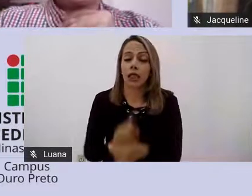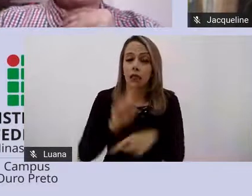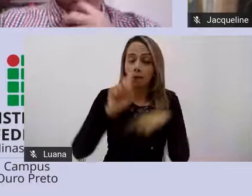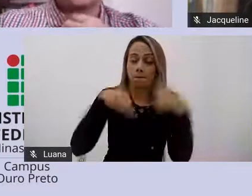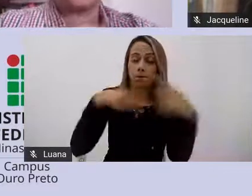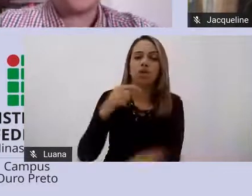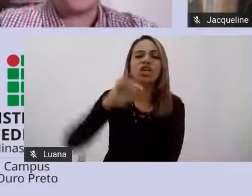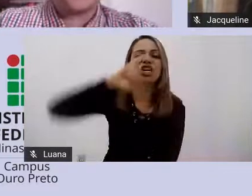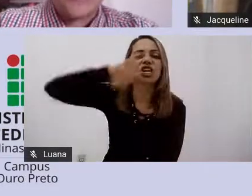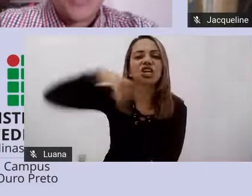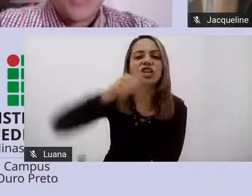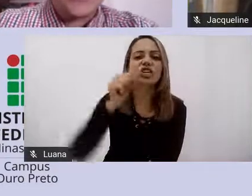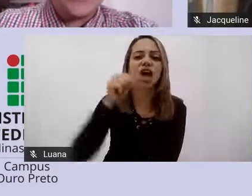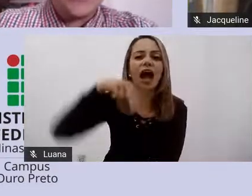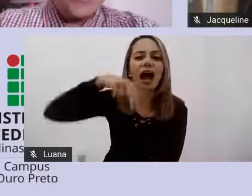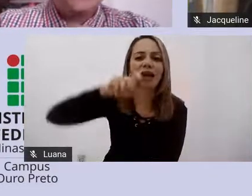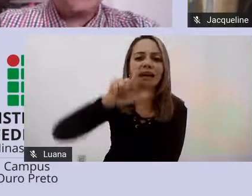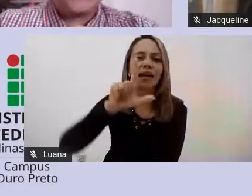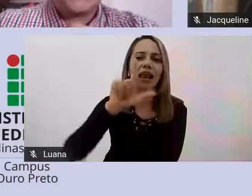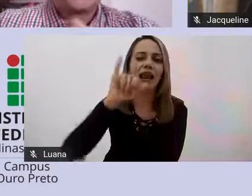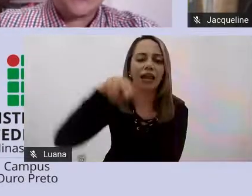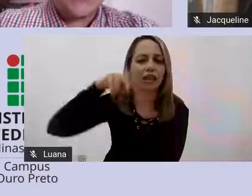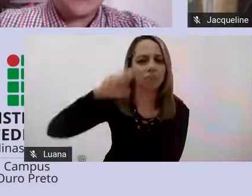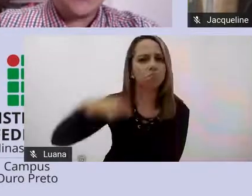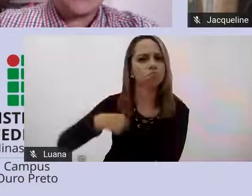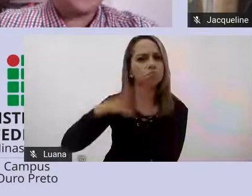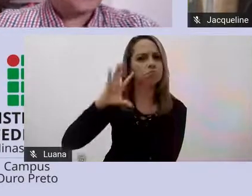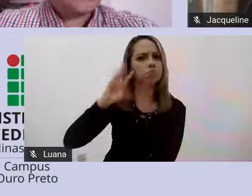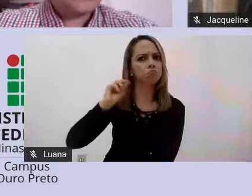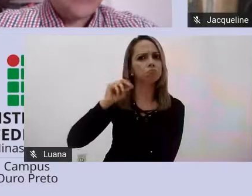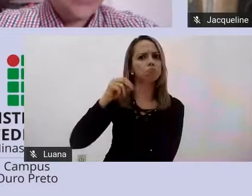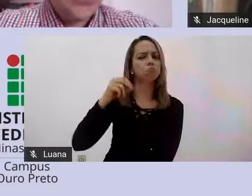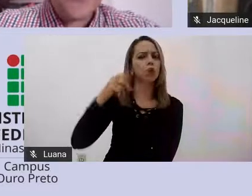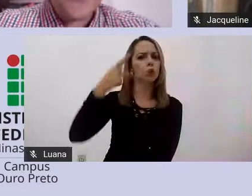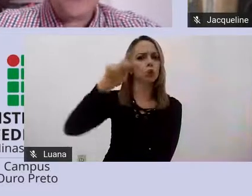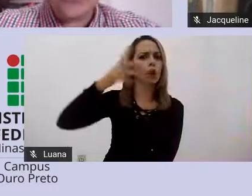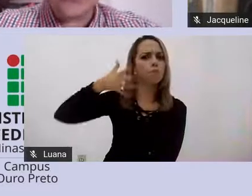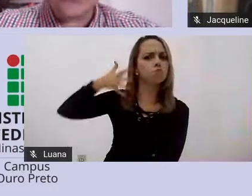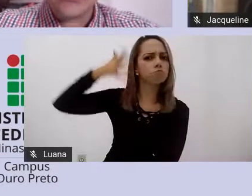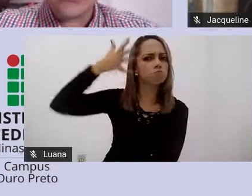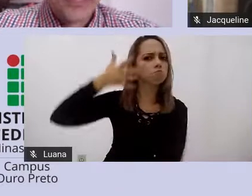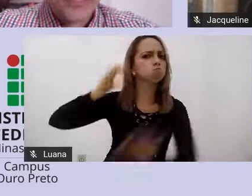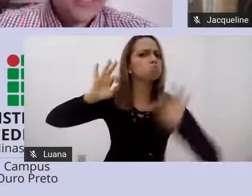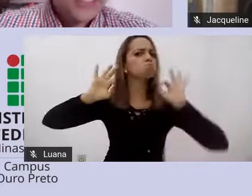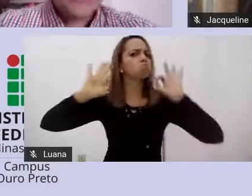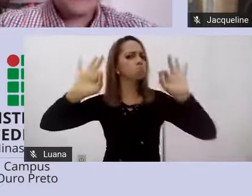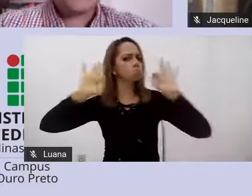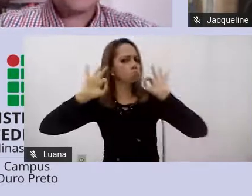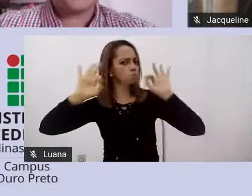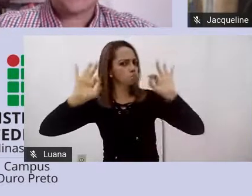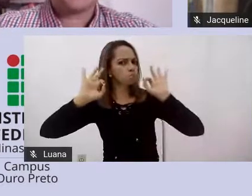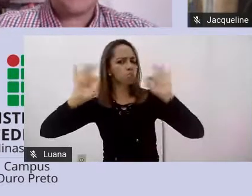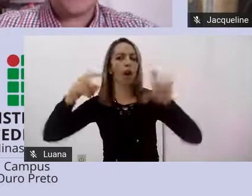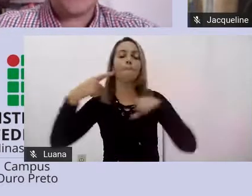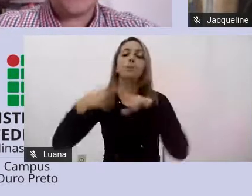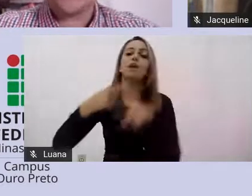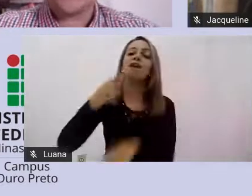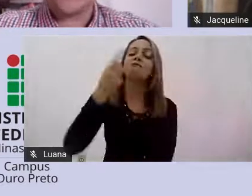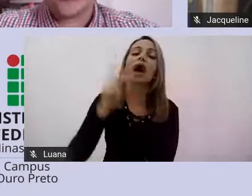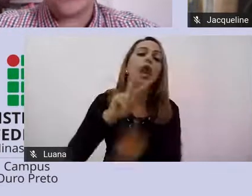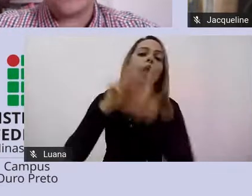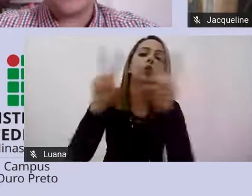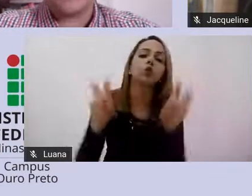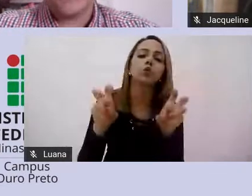me foi extremamente cara, porque ela trata do feminino, não é? E a minha pesquisa